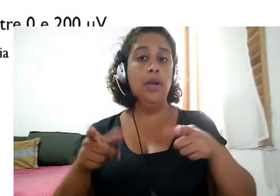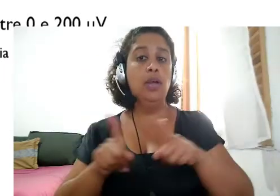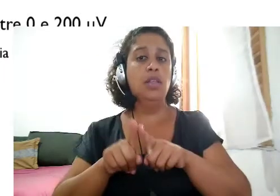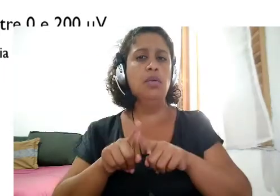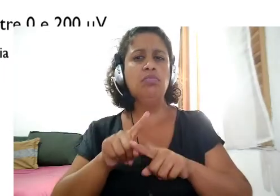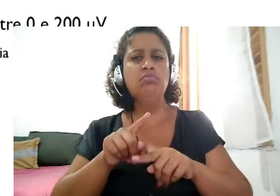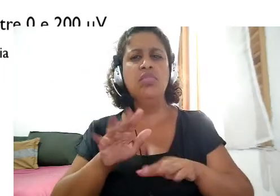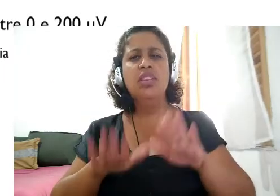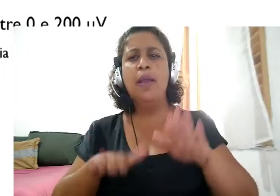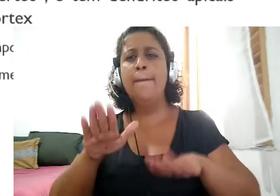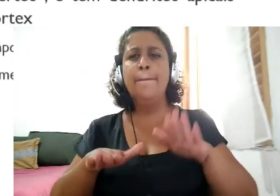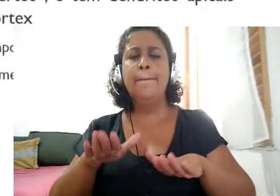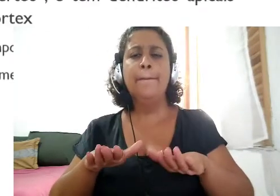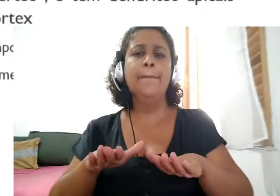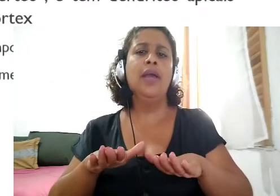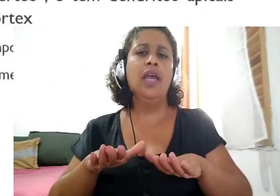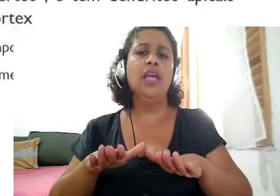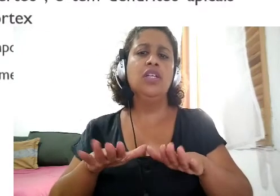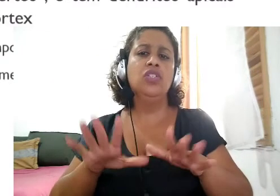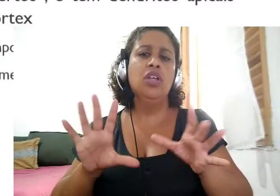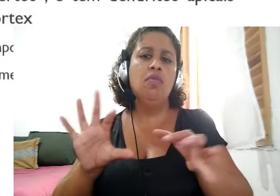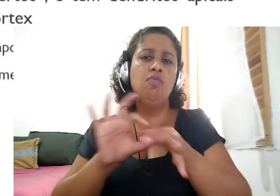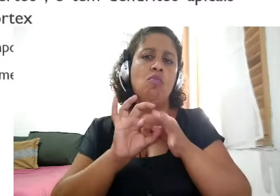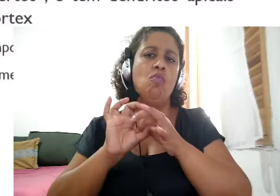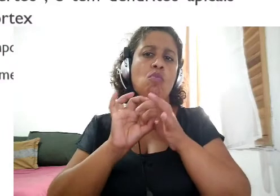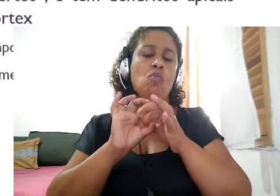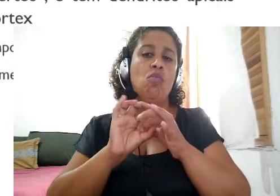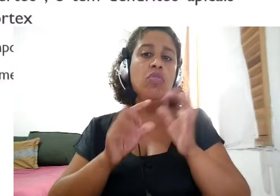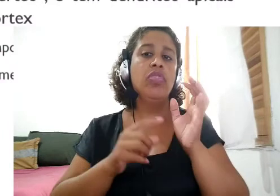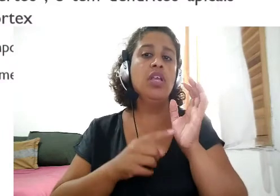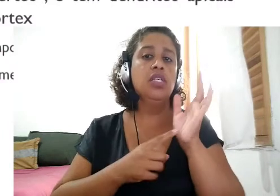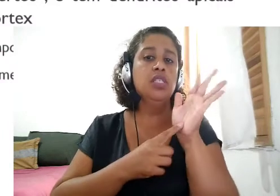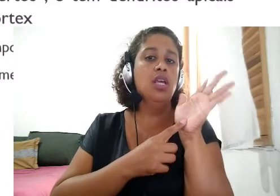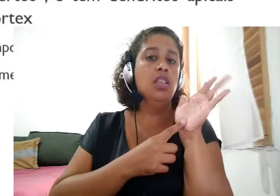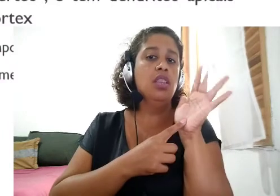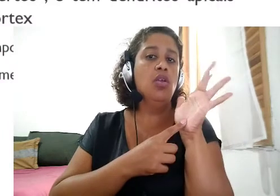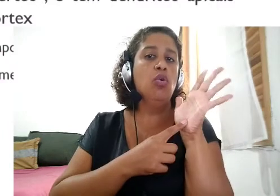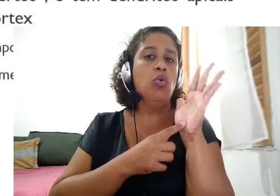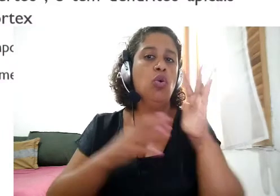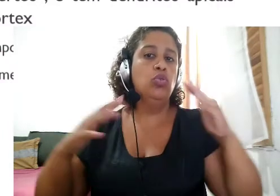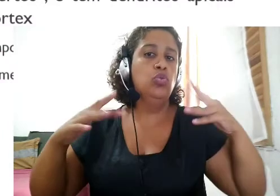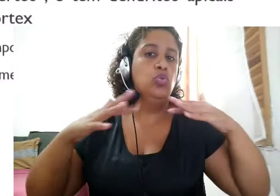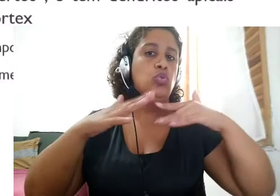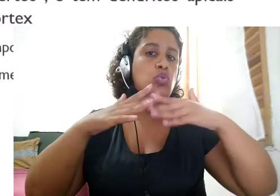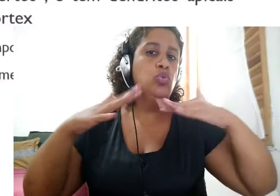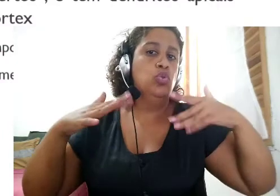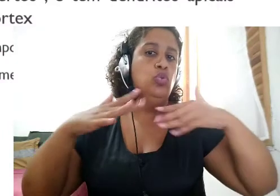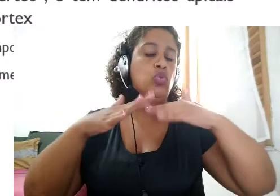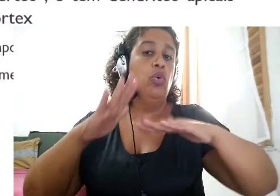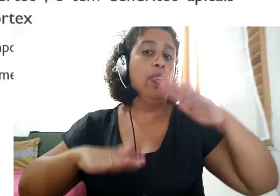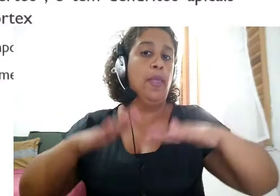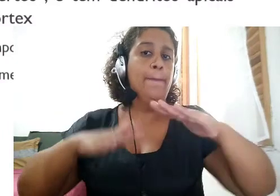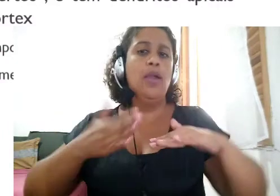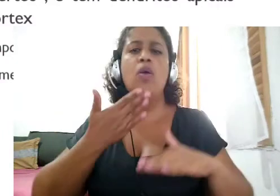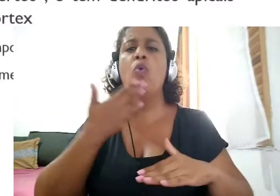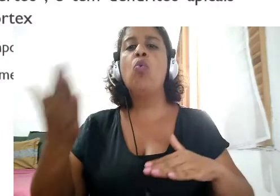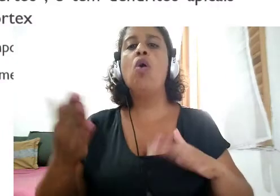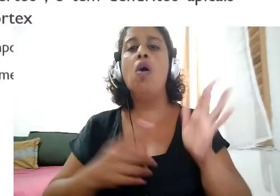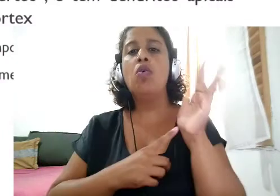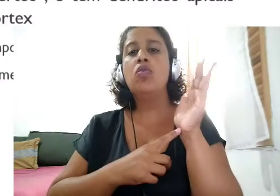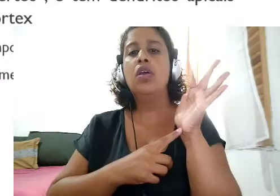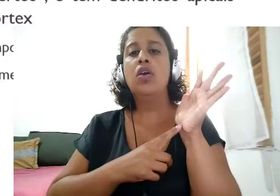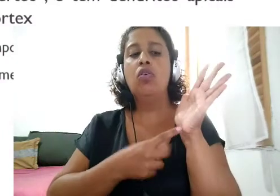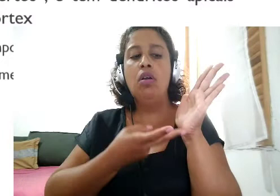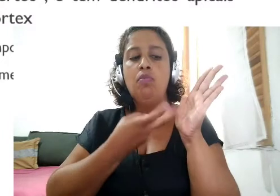são muitos neurônios, eles vêm do córtex cerebral. Os campos elétricos que esses neurônios geram, os neurônios piramidais, aliás, são